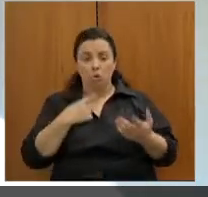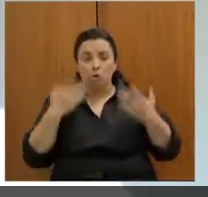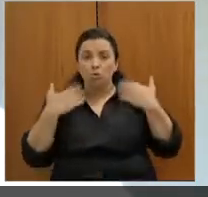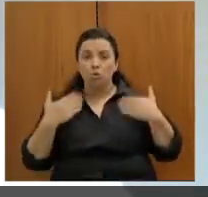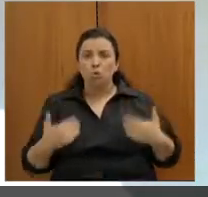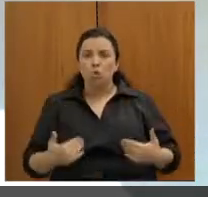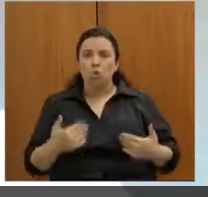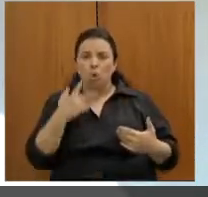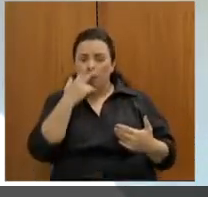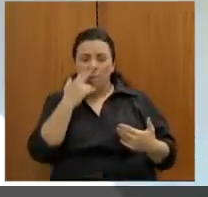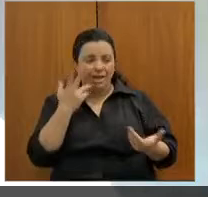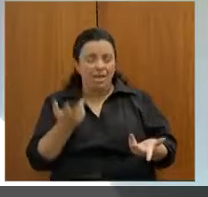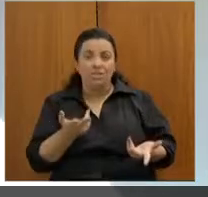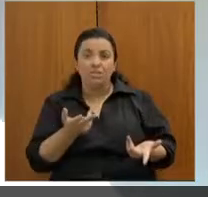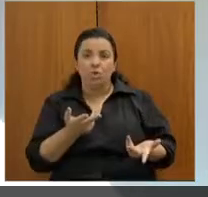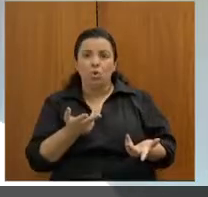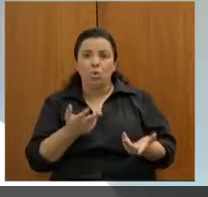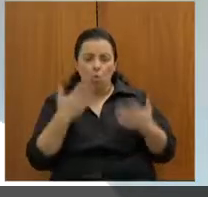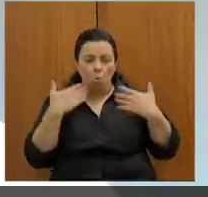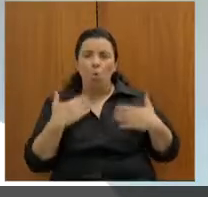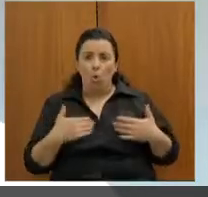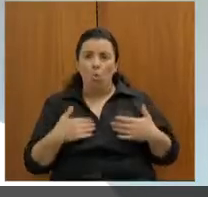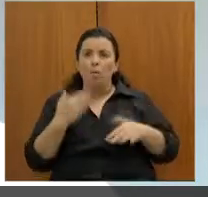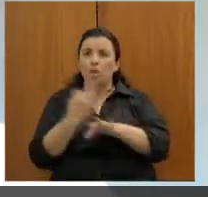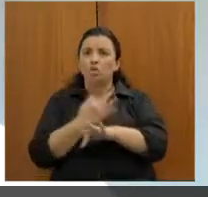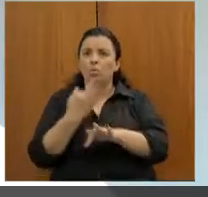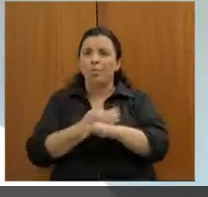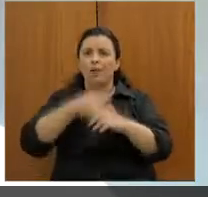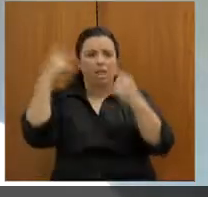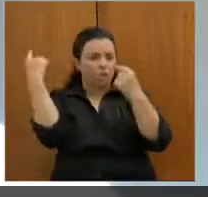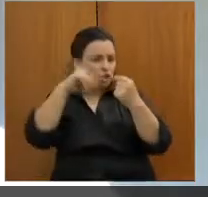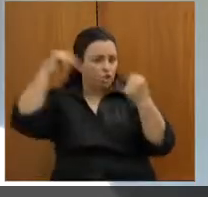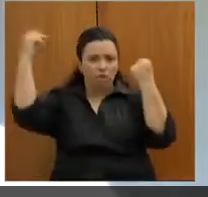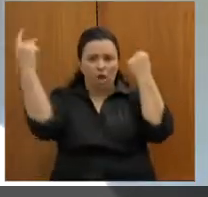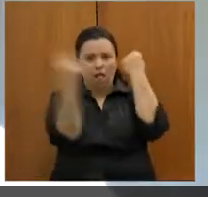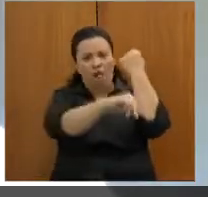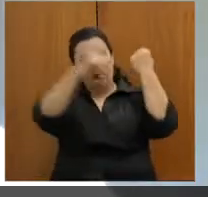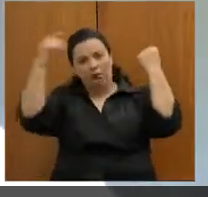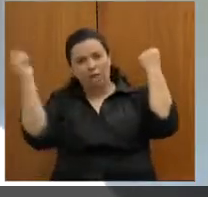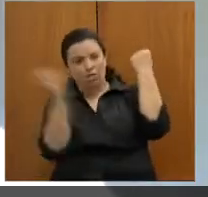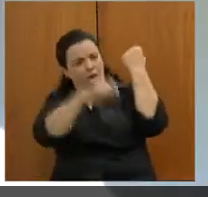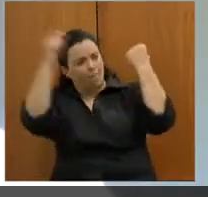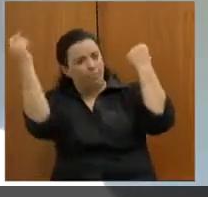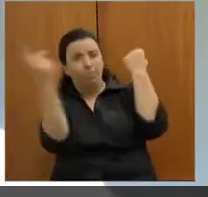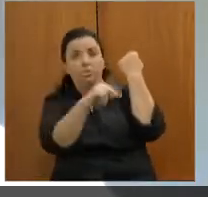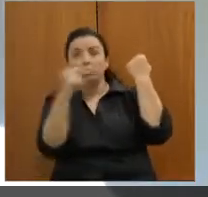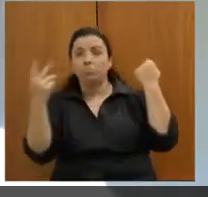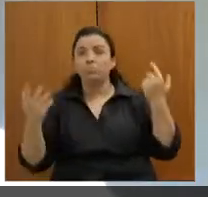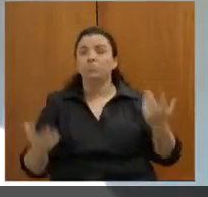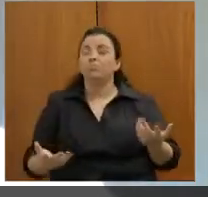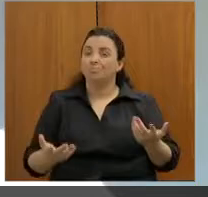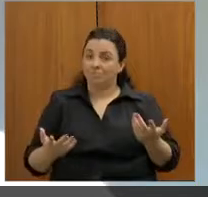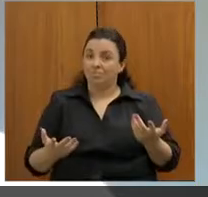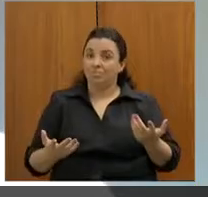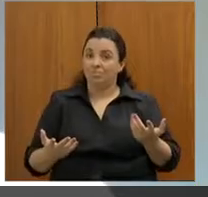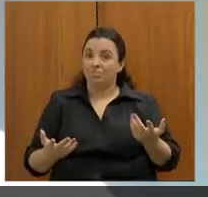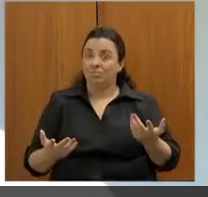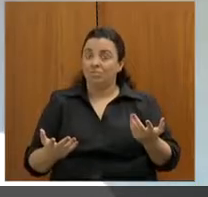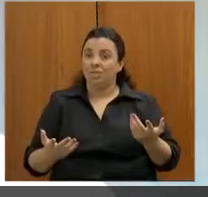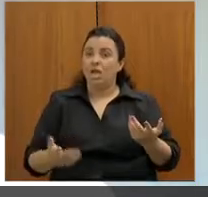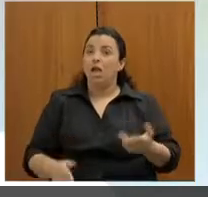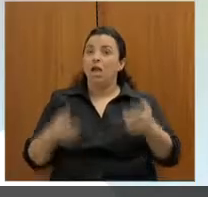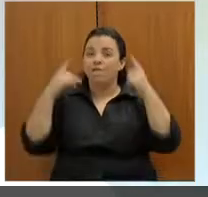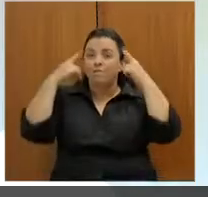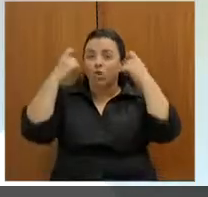visto como corpo que suporta de batata combater violência contra as mulheres precisa de